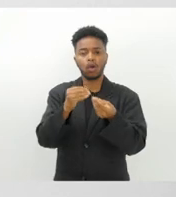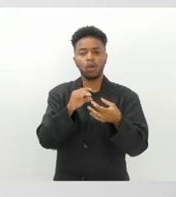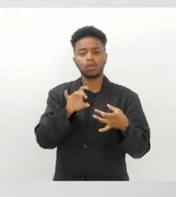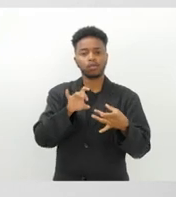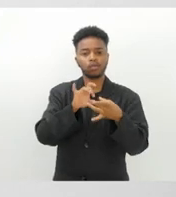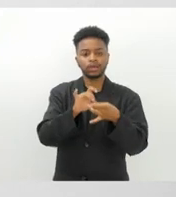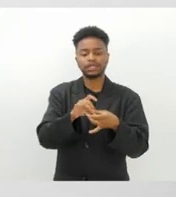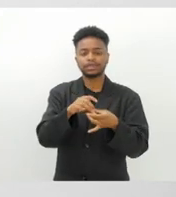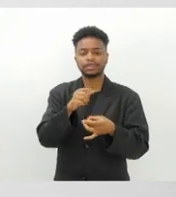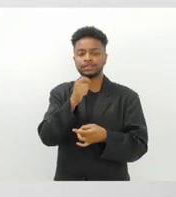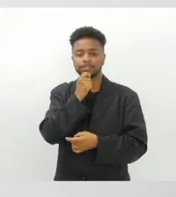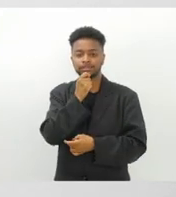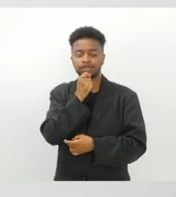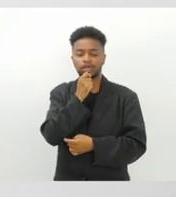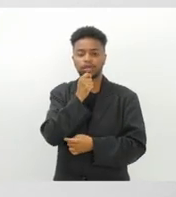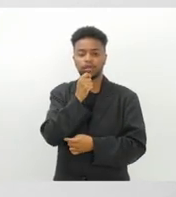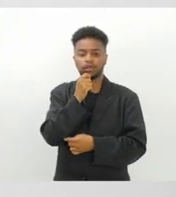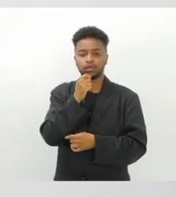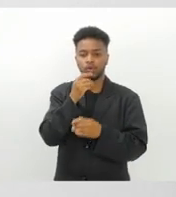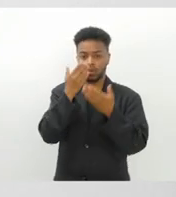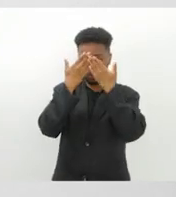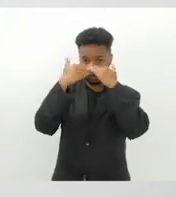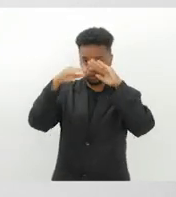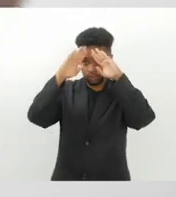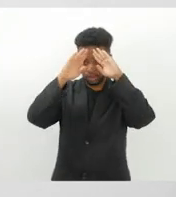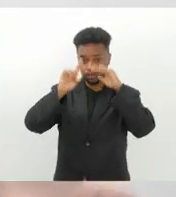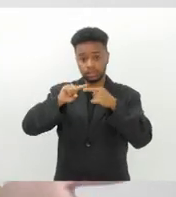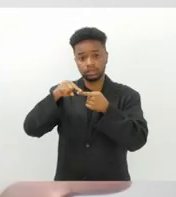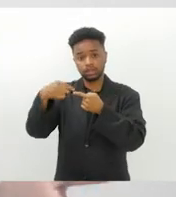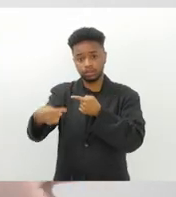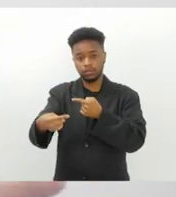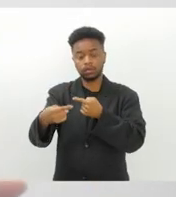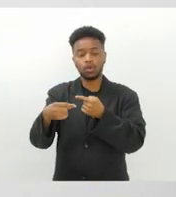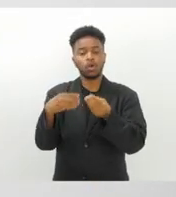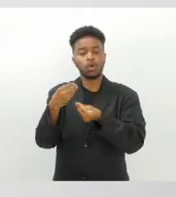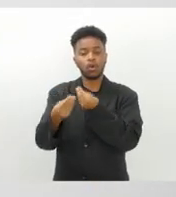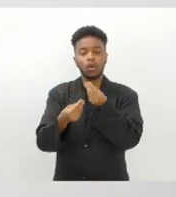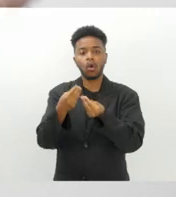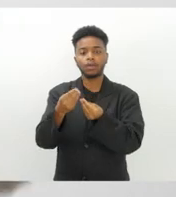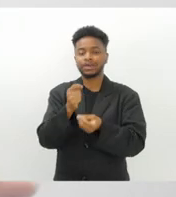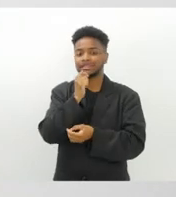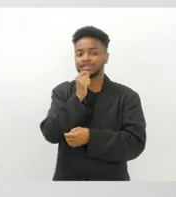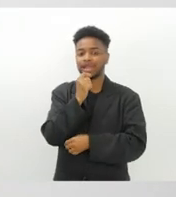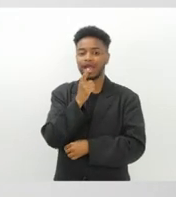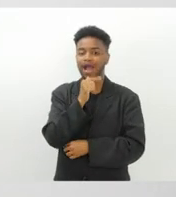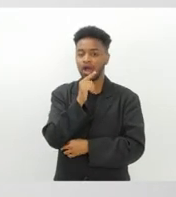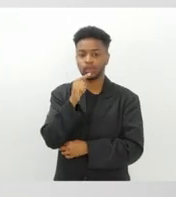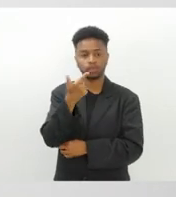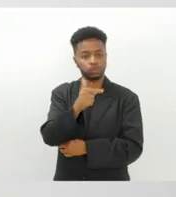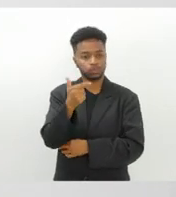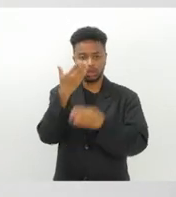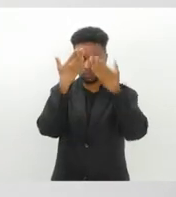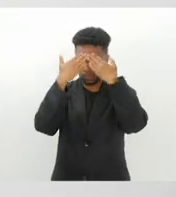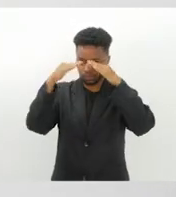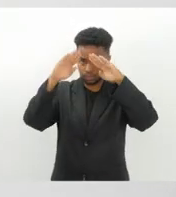sem folha não há orixá. Depois Kosse Omi, Kosseorixá, sem água não há orixá.